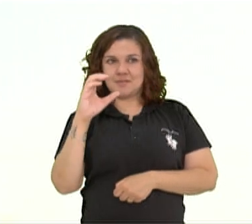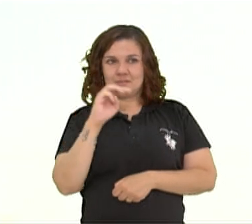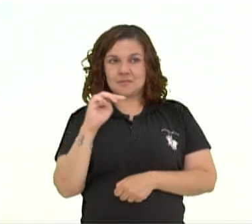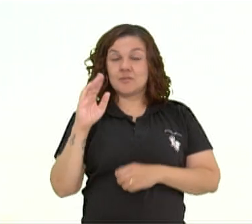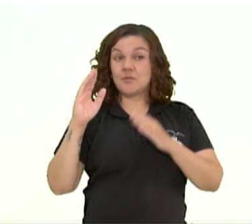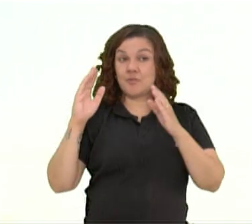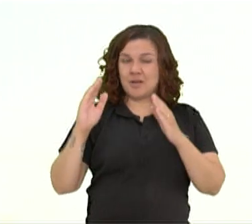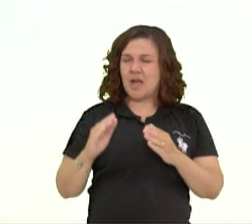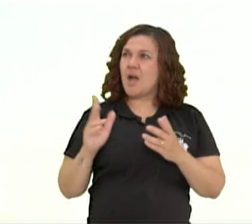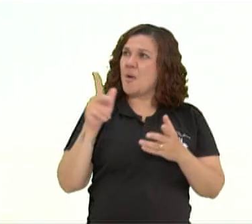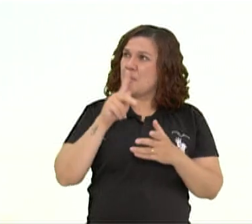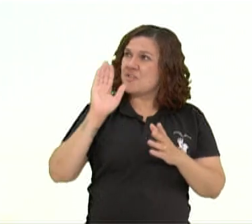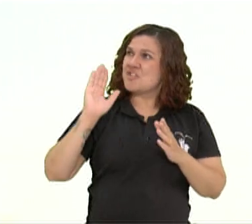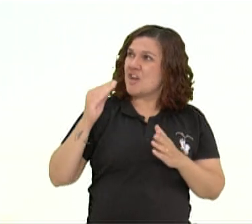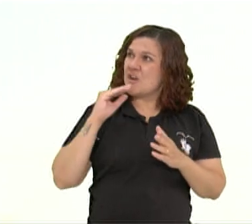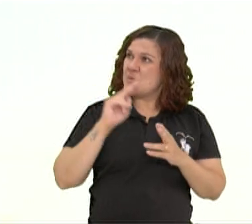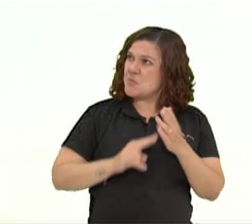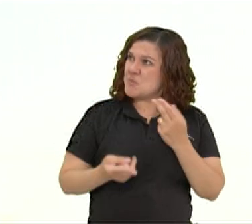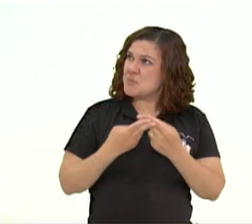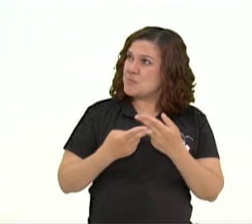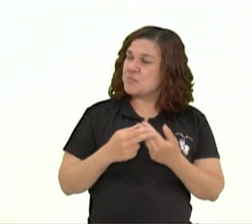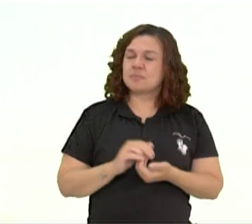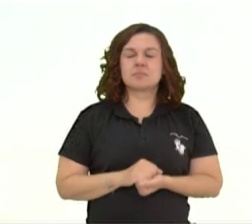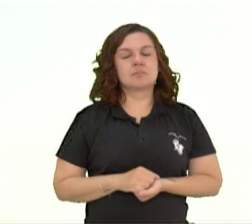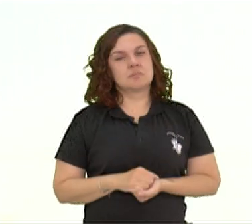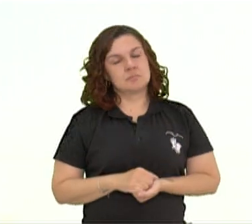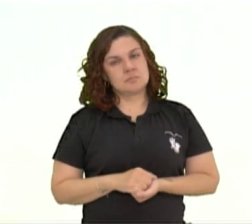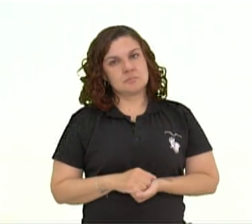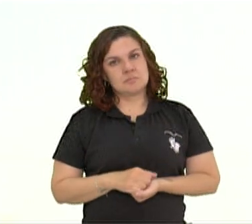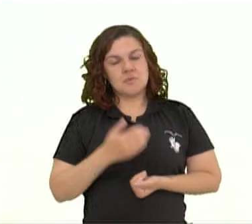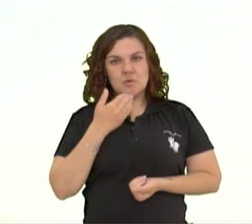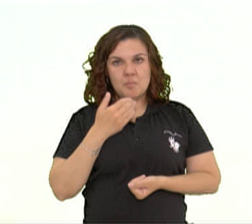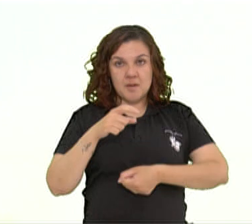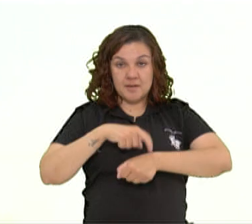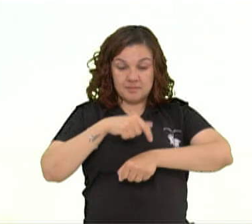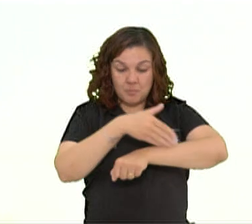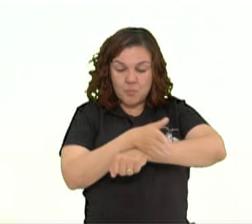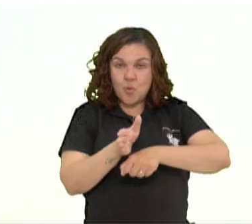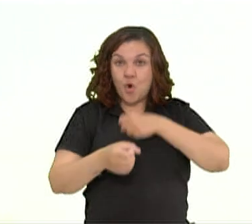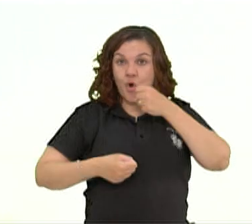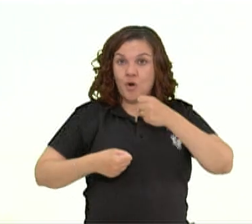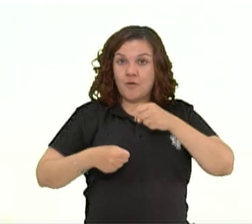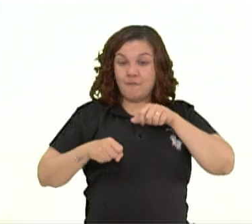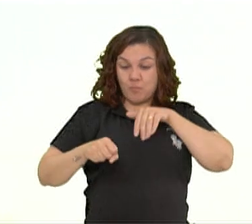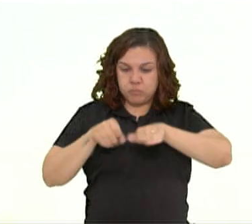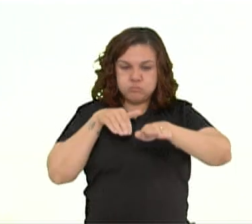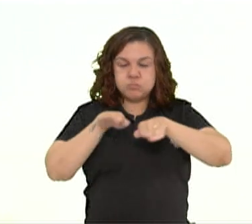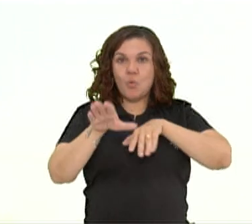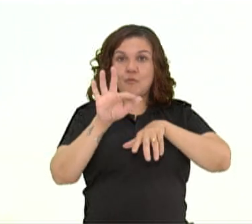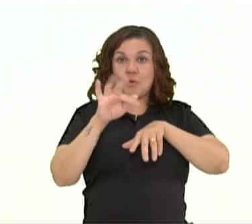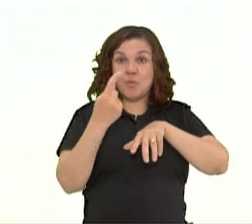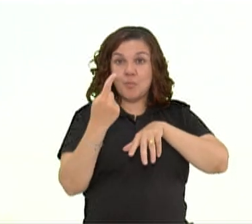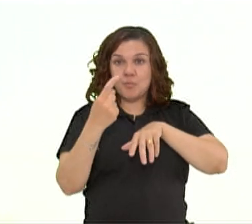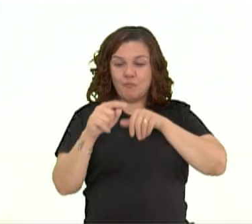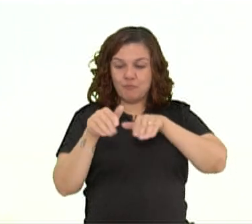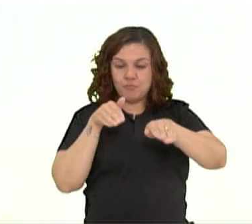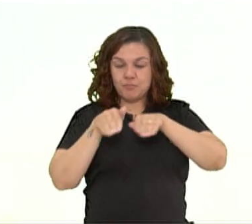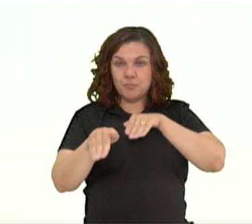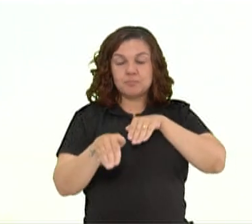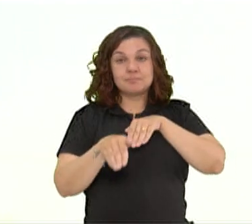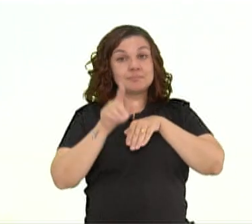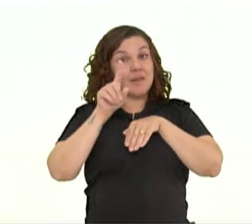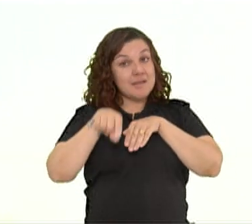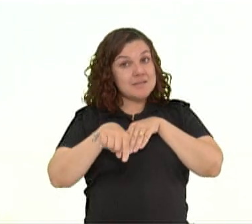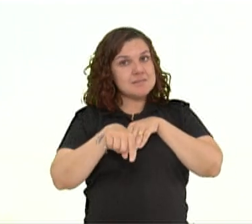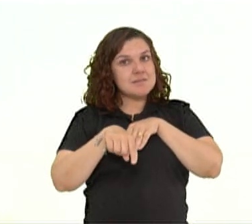décimo. Ai, professora, a gente usa isso. Quando vai medir o tempo de uma corrida de Fórmula 1, às vezes um décimo de milésimo faz a